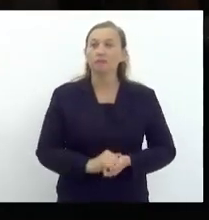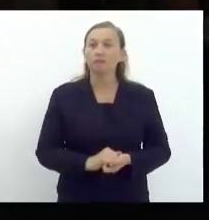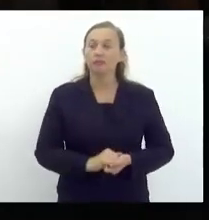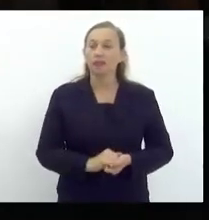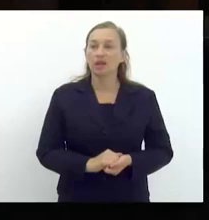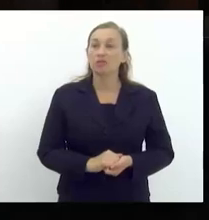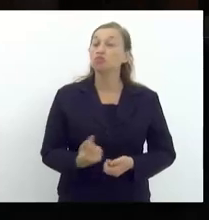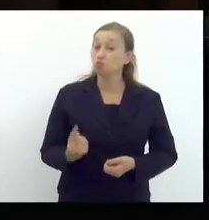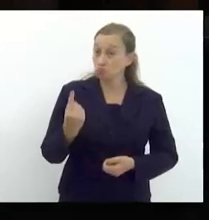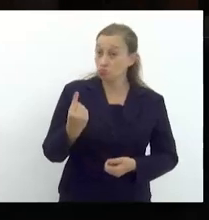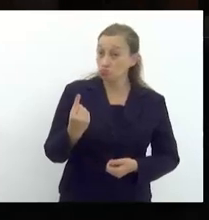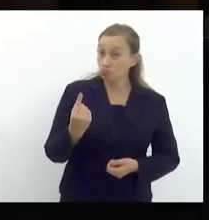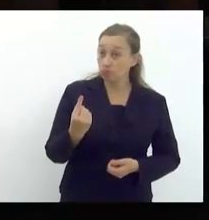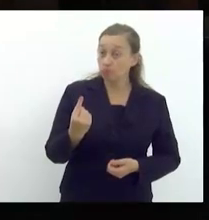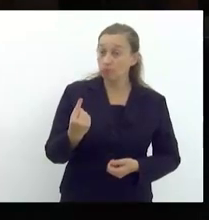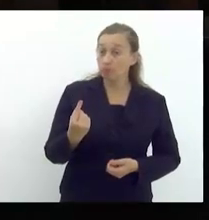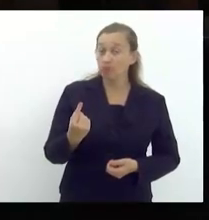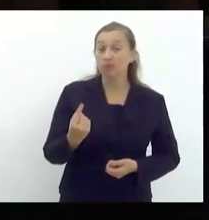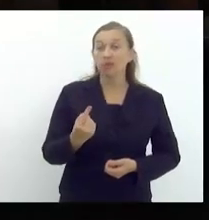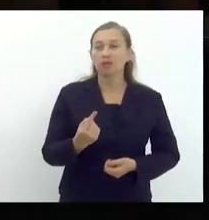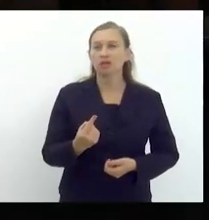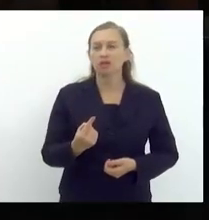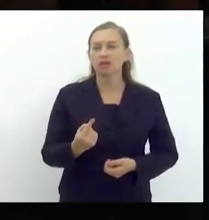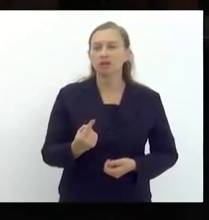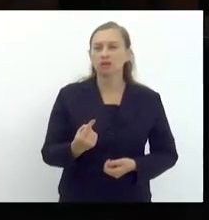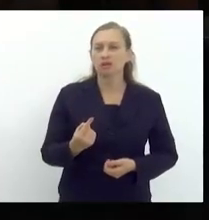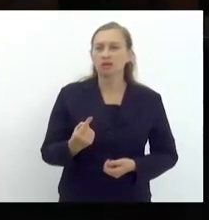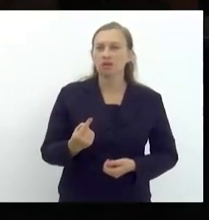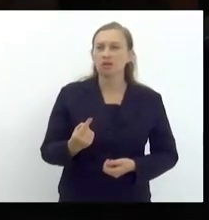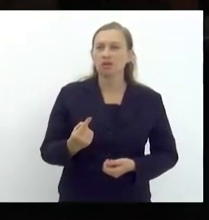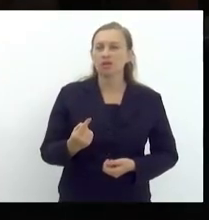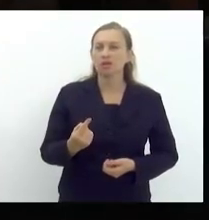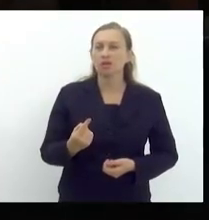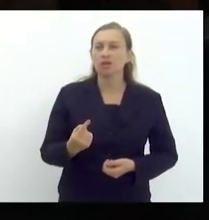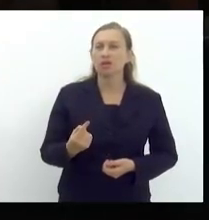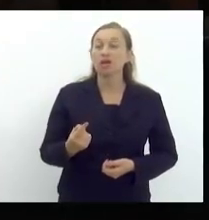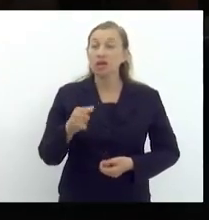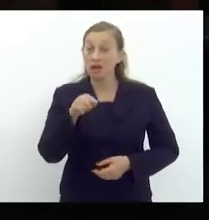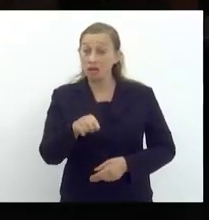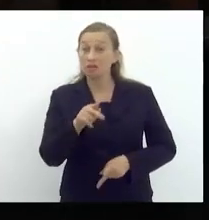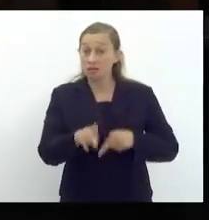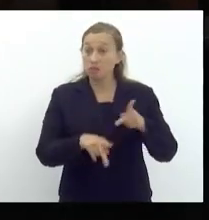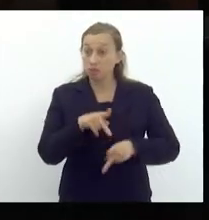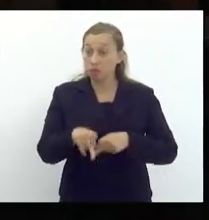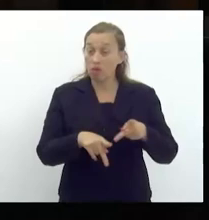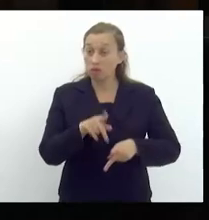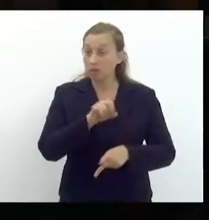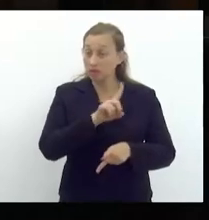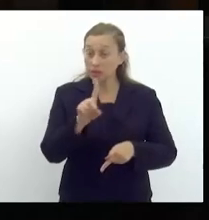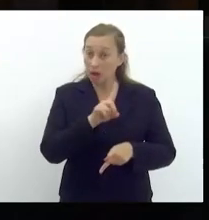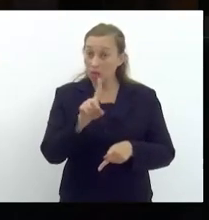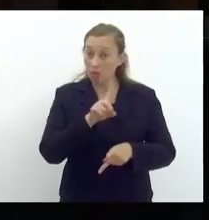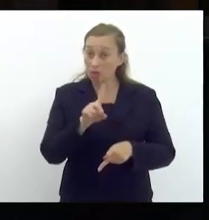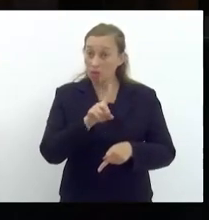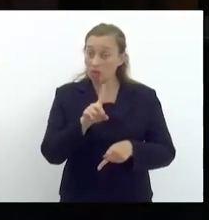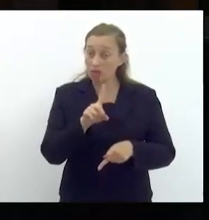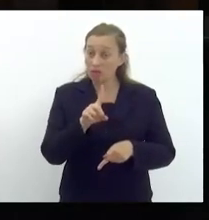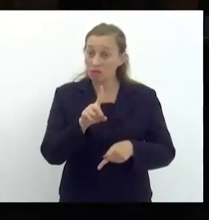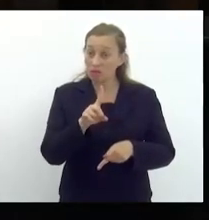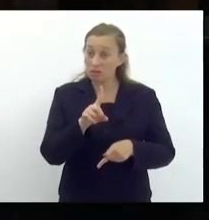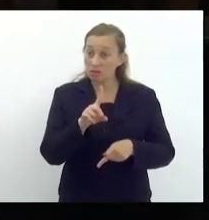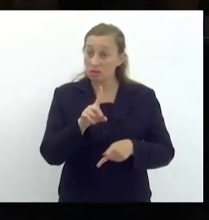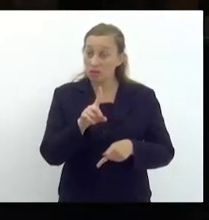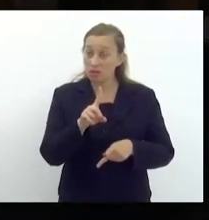um a garantia de que essa população não seja colocada não seja